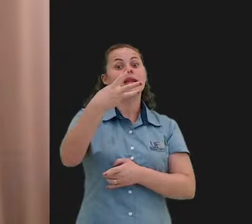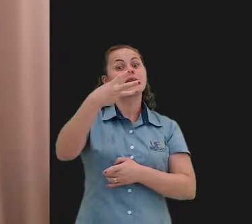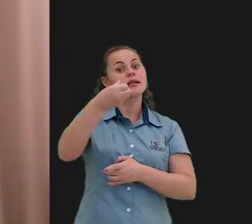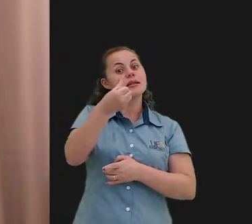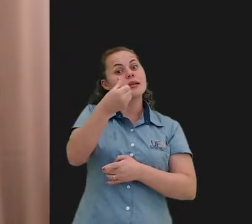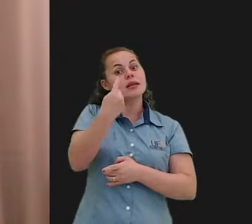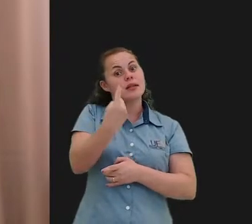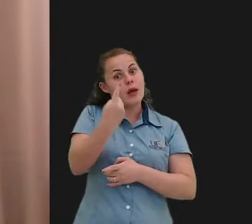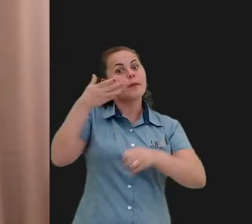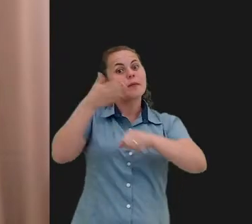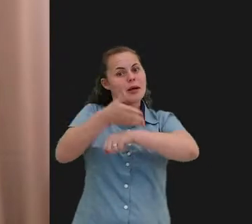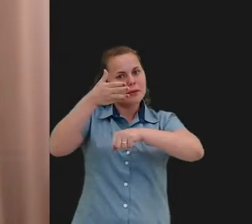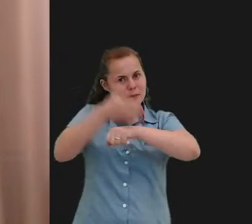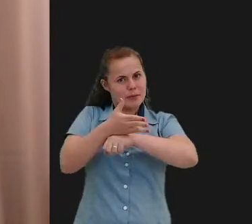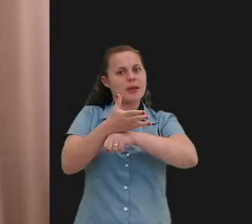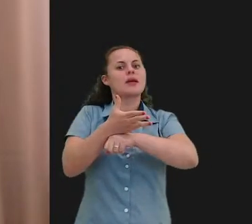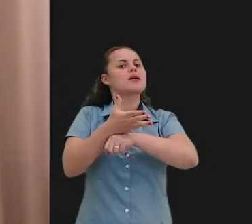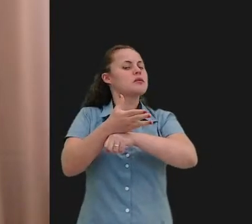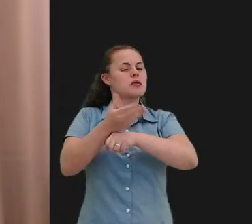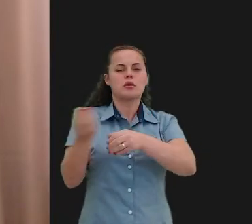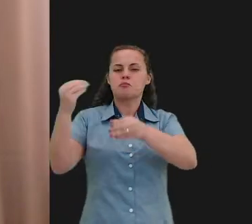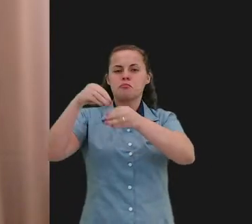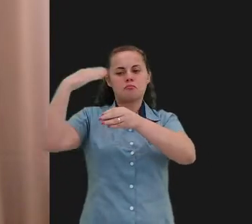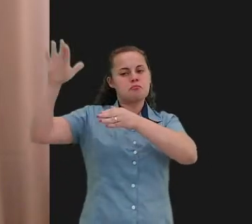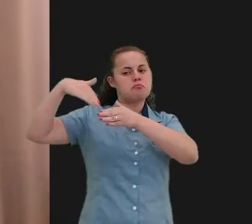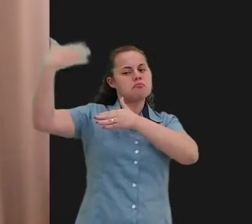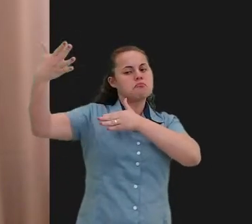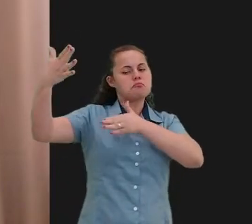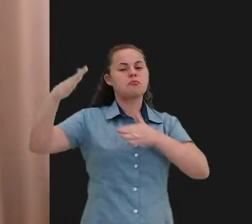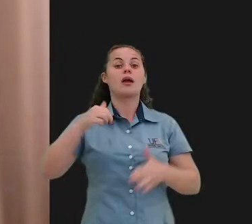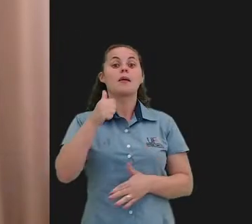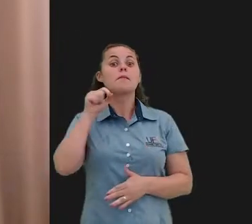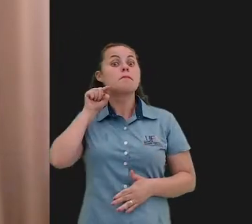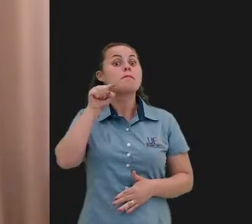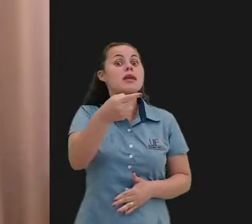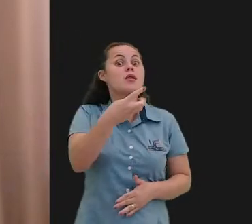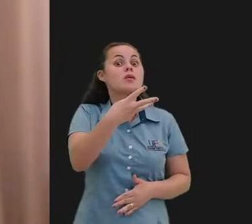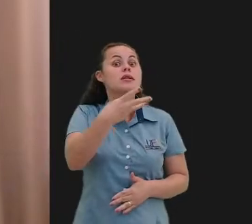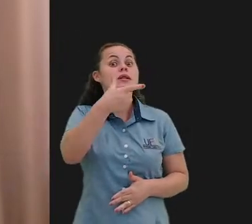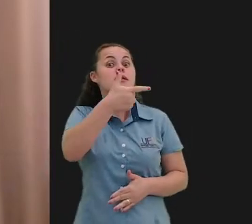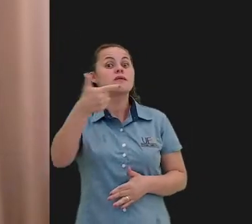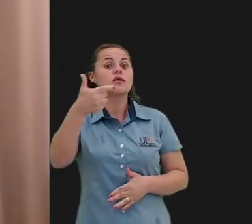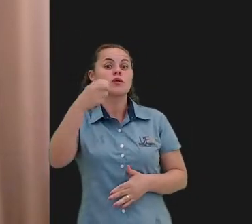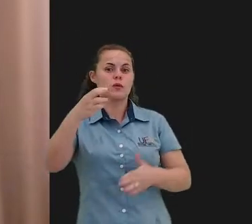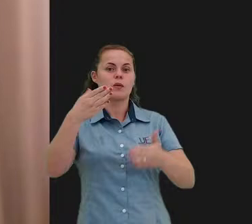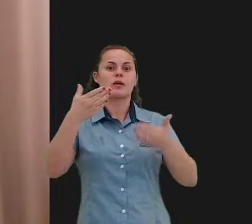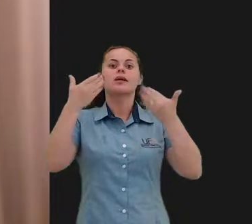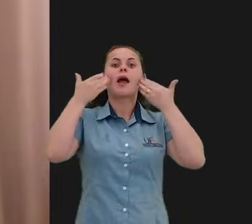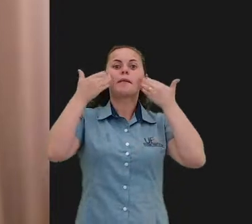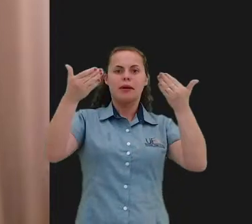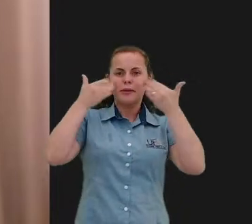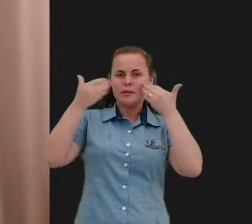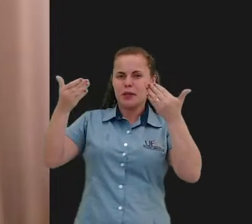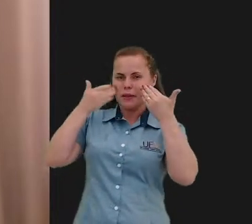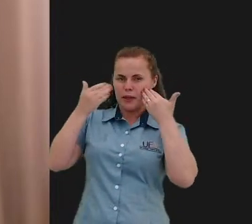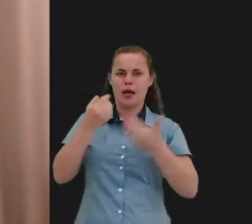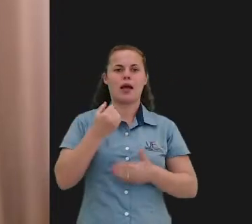361 participantes externos. Foram 1.322 trabalhos apresentados, sendo